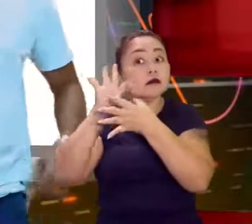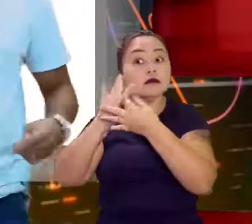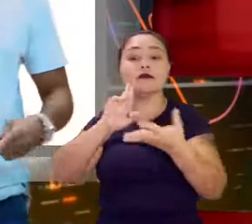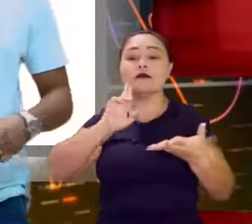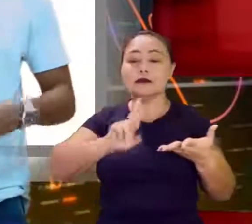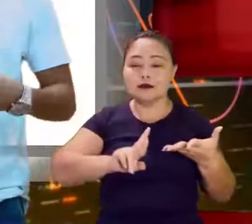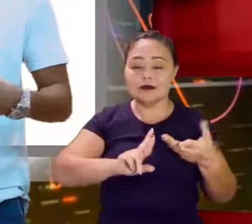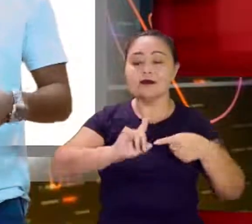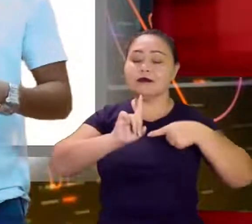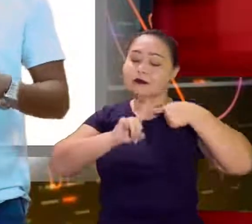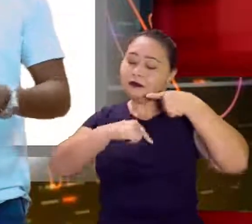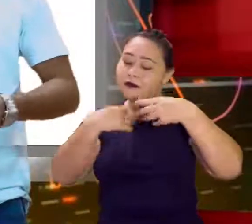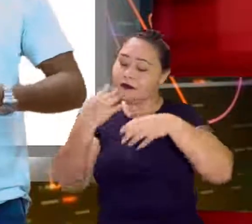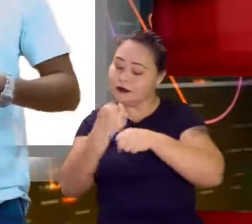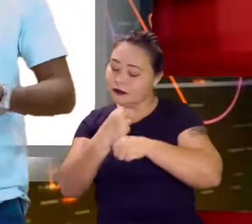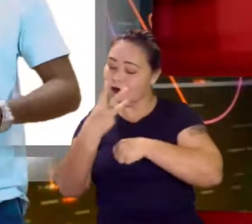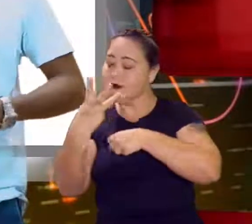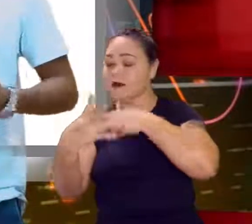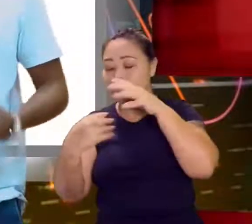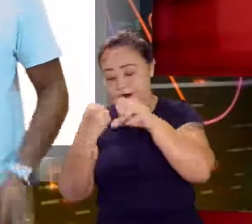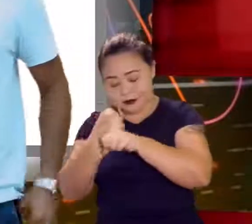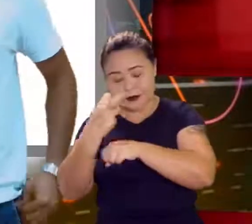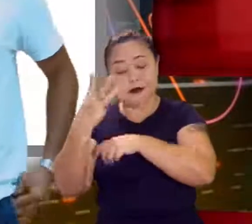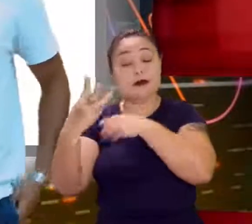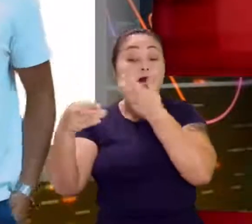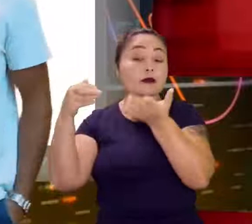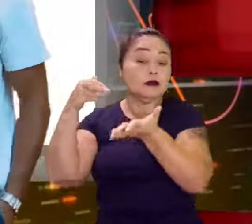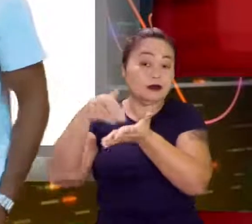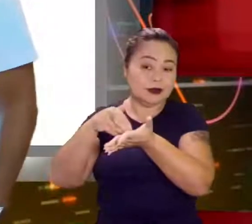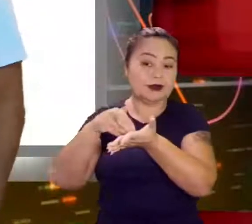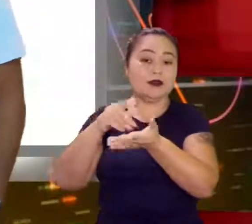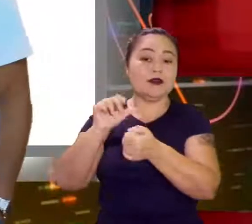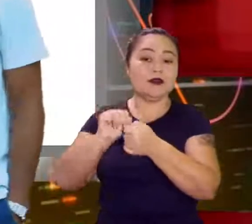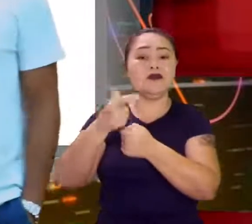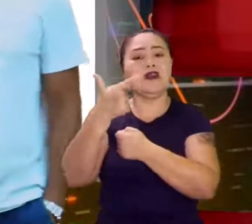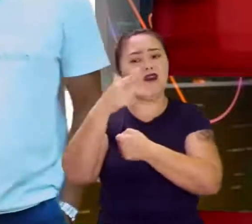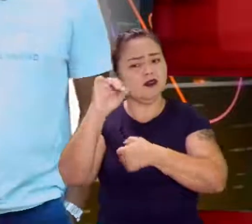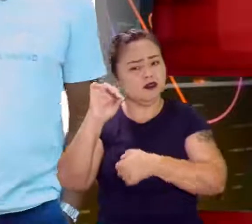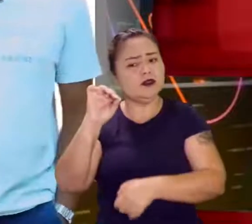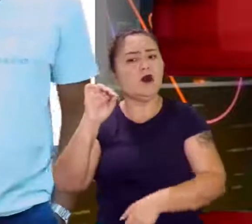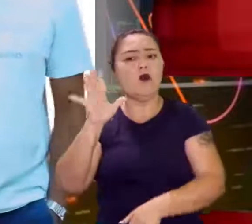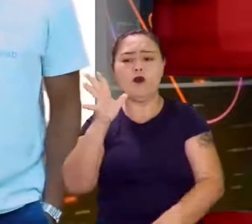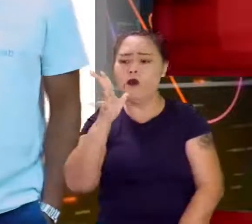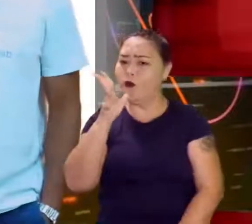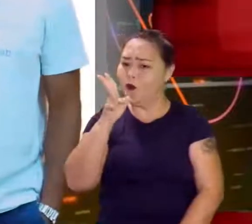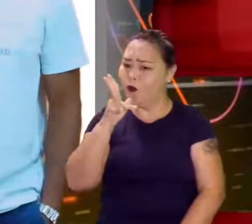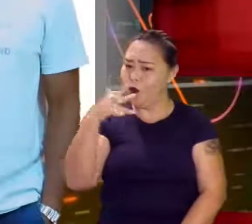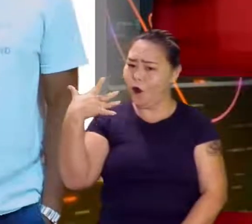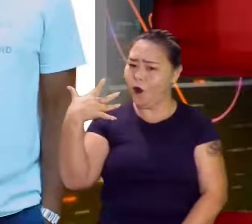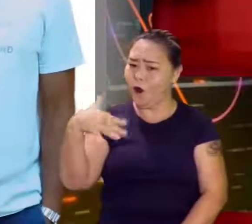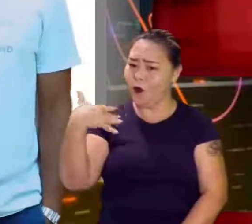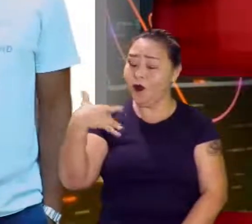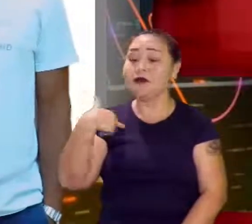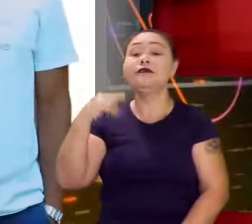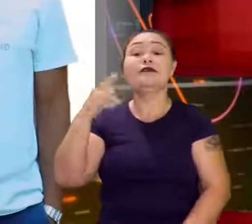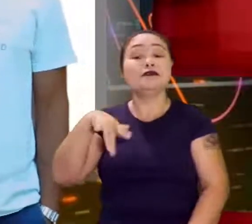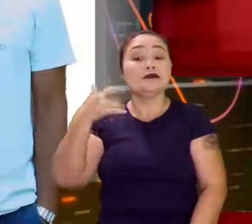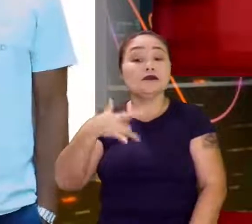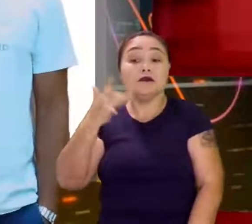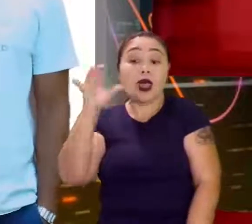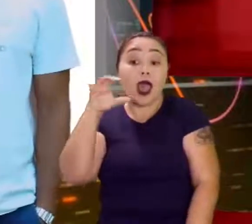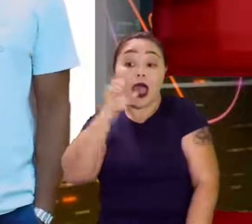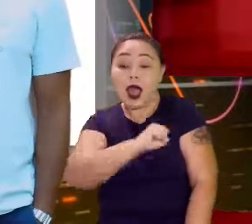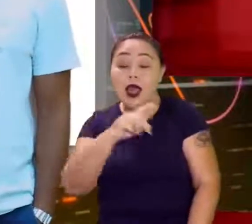né? E ir pensando mais 3, mais 3, mais 3. À medida que vocês... É o 20º, né? Pois é. É mais rápido fazer a